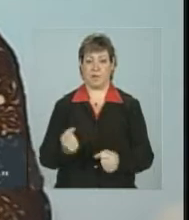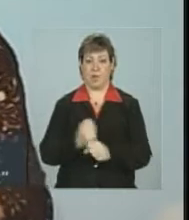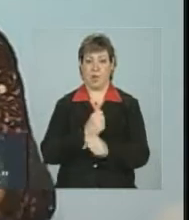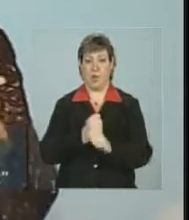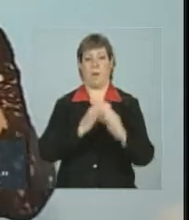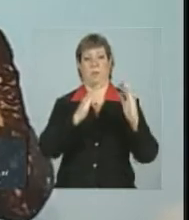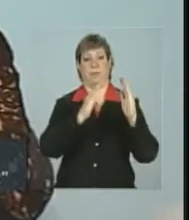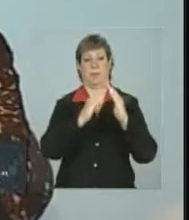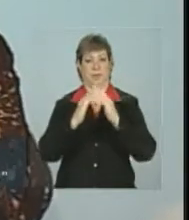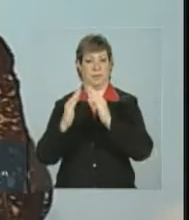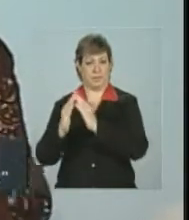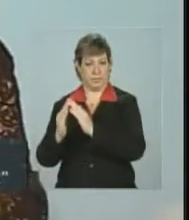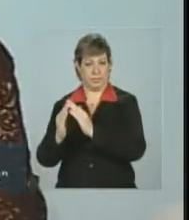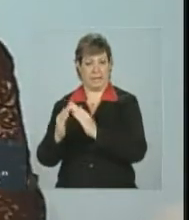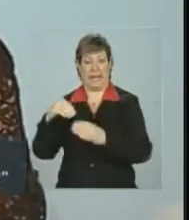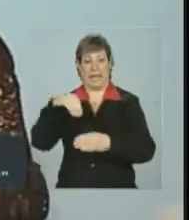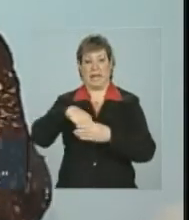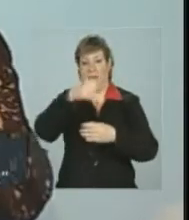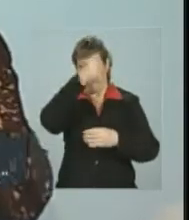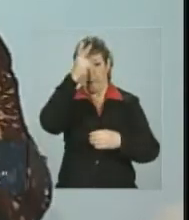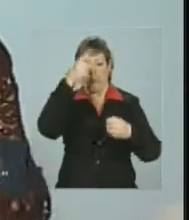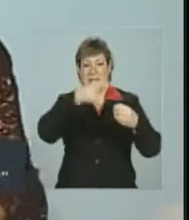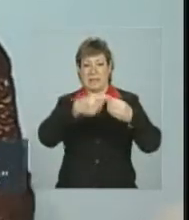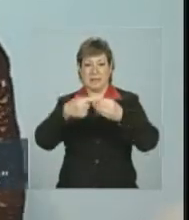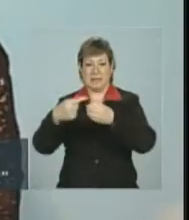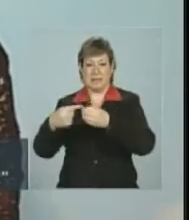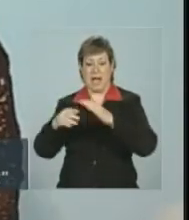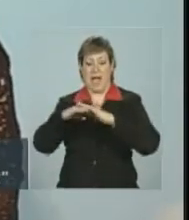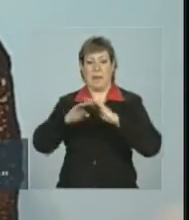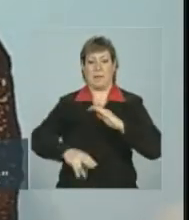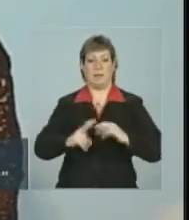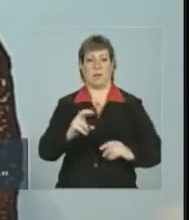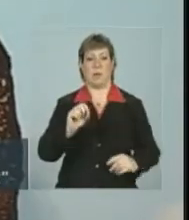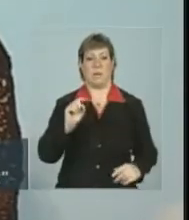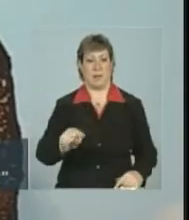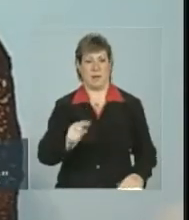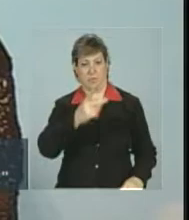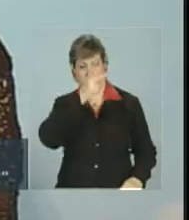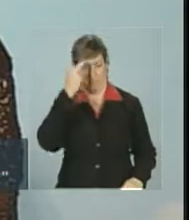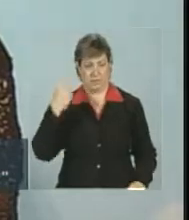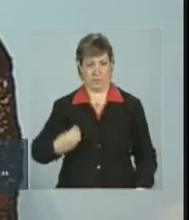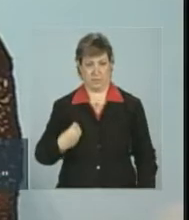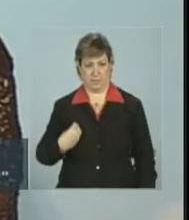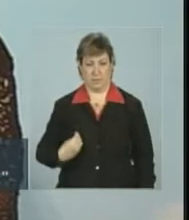moradias nos municípios abaixo de 50 mil